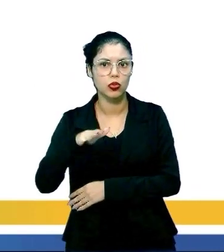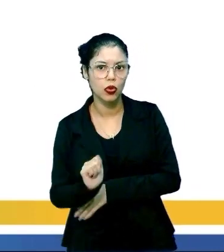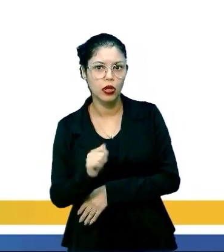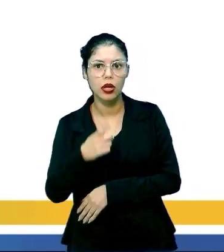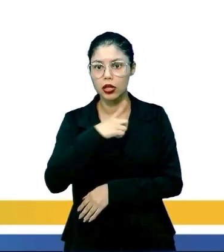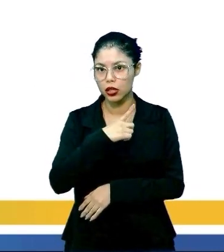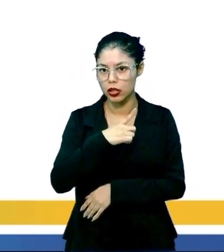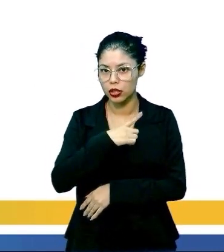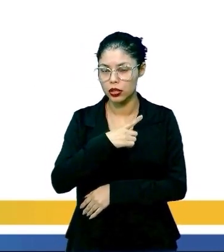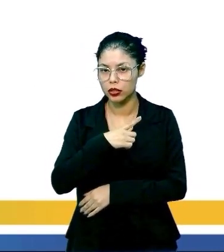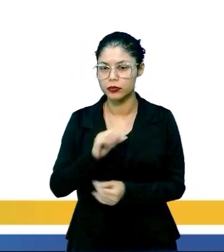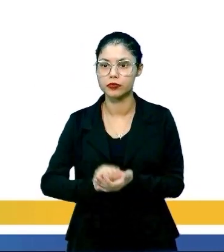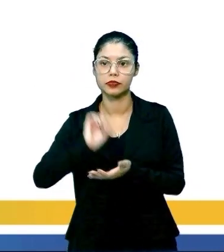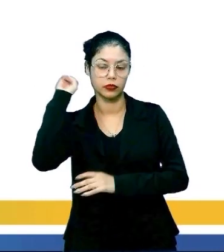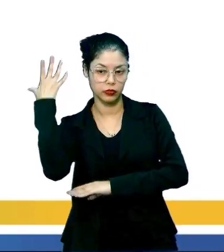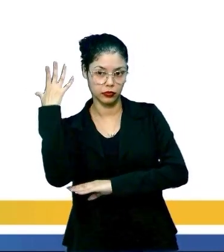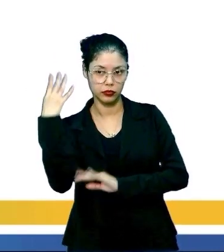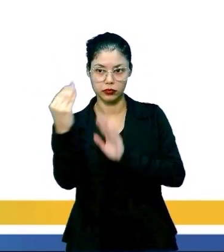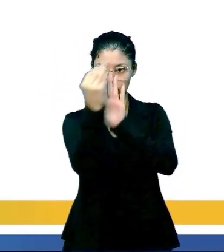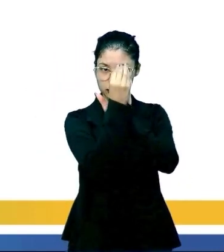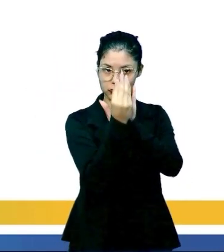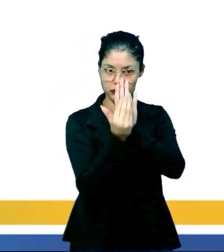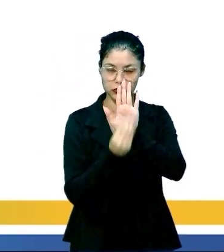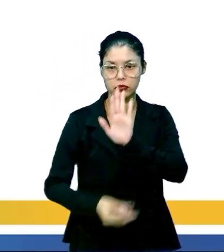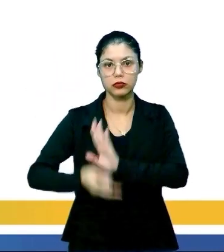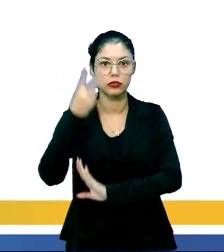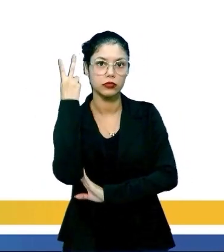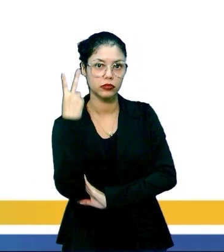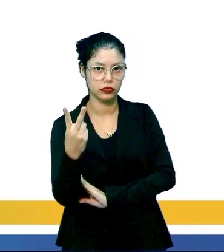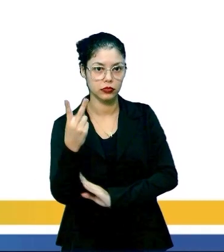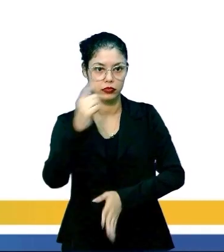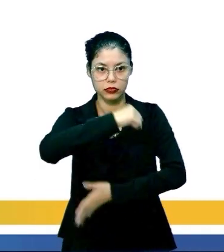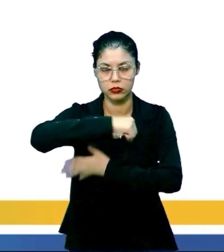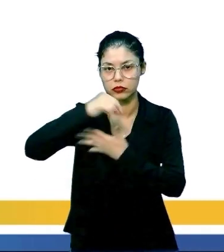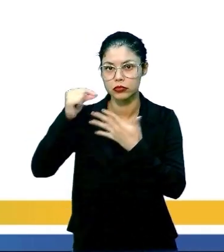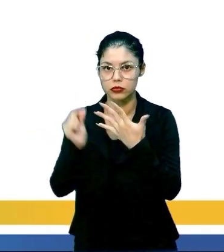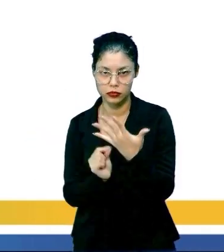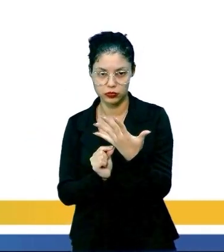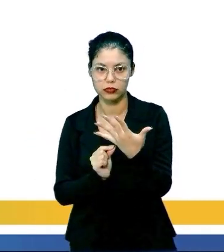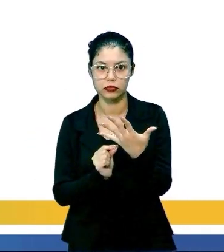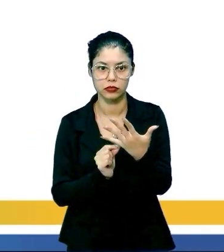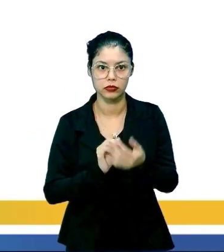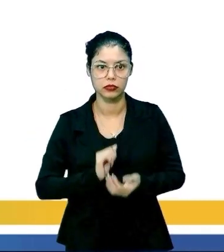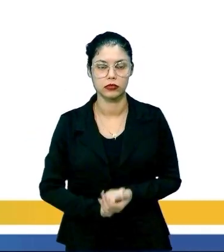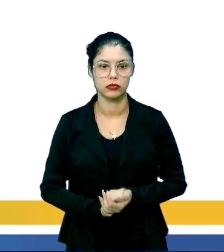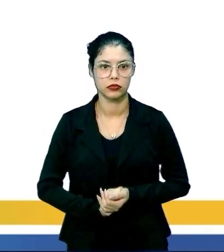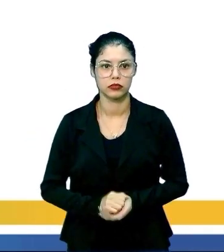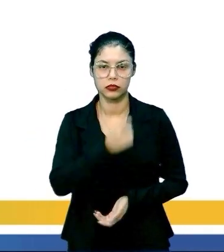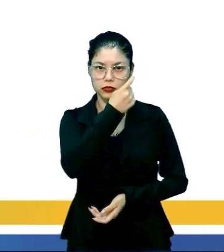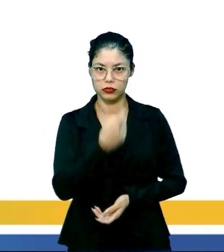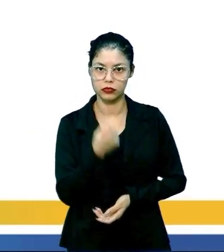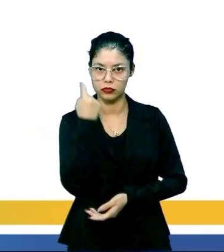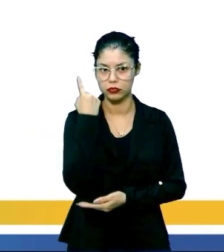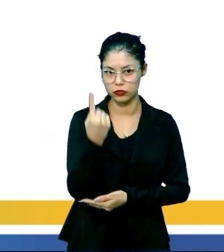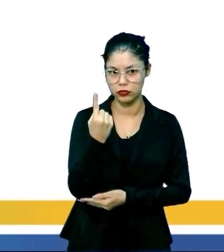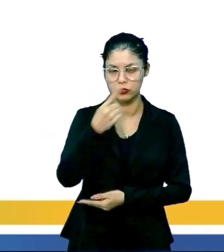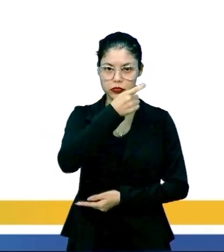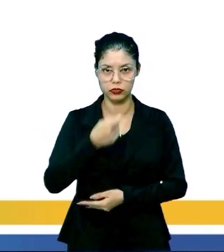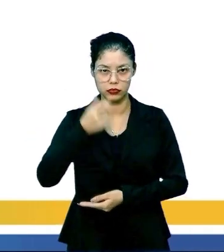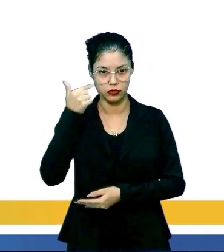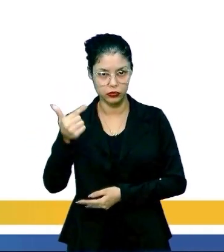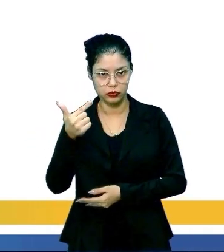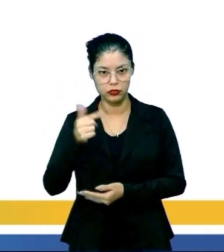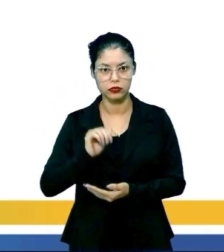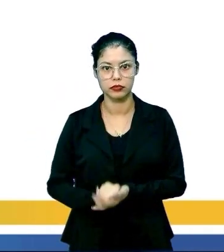considerada injetora, temos que ter a seguinte ocorrência. Dado dois elementos,